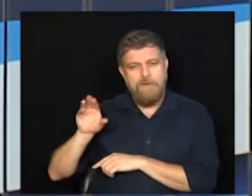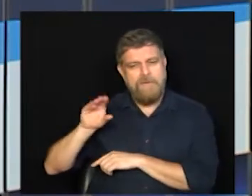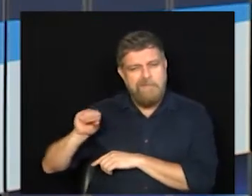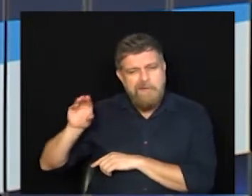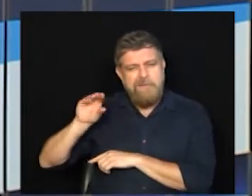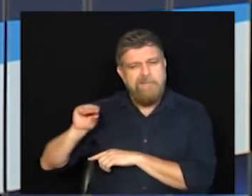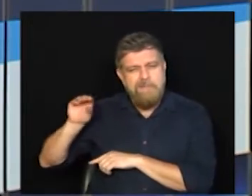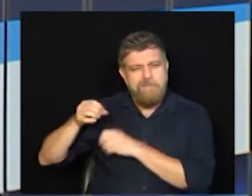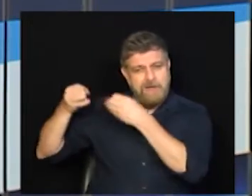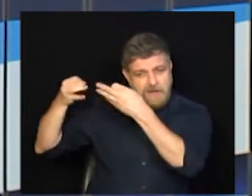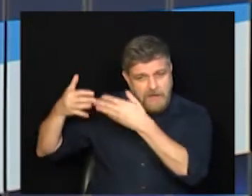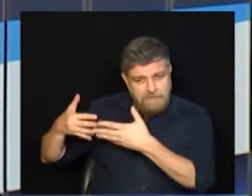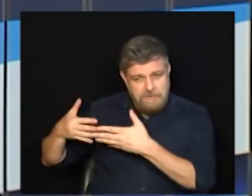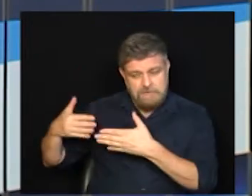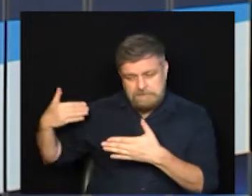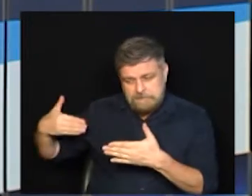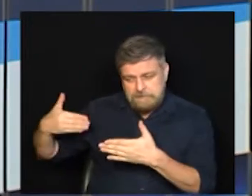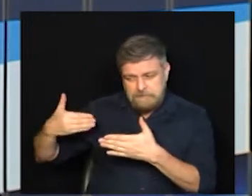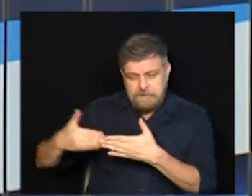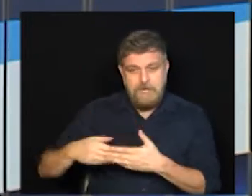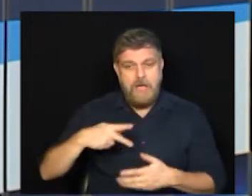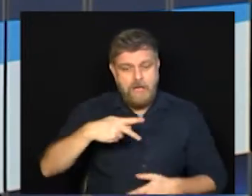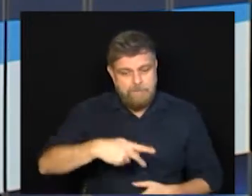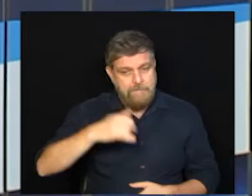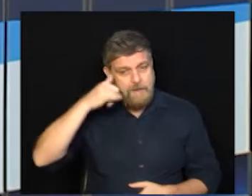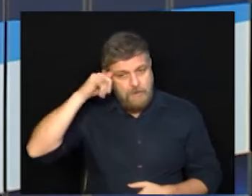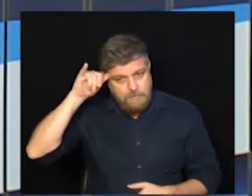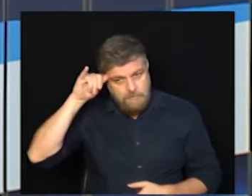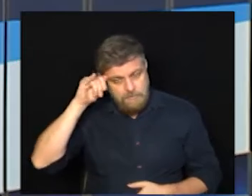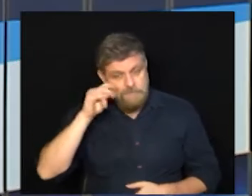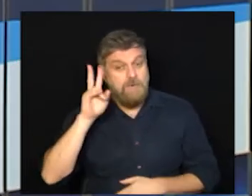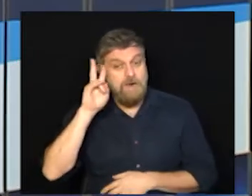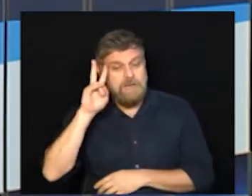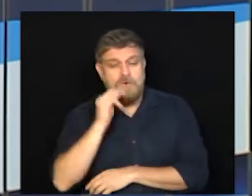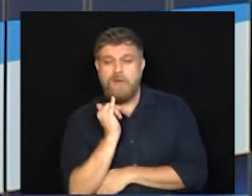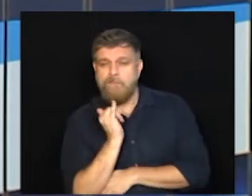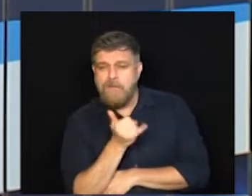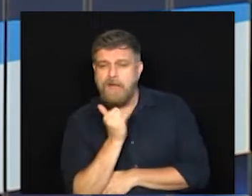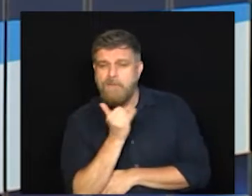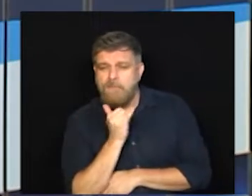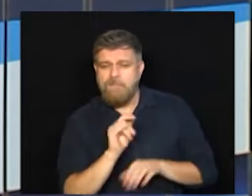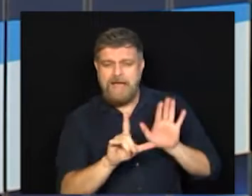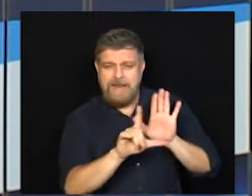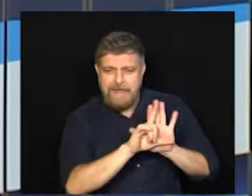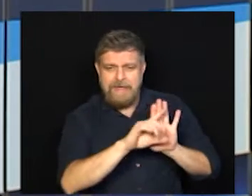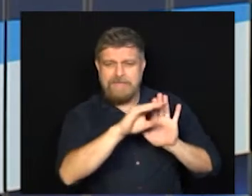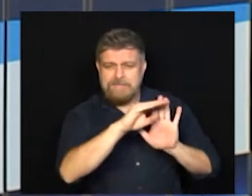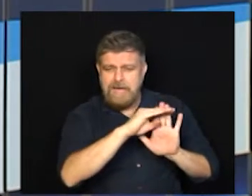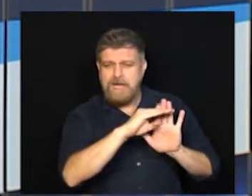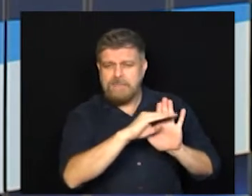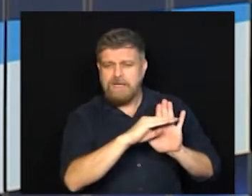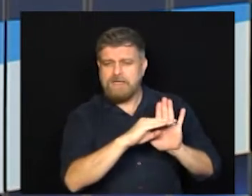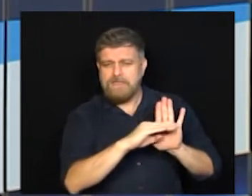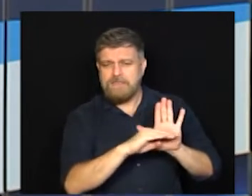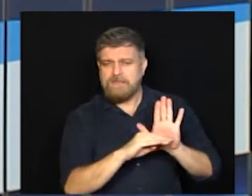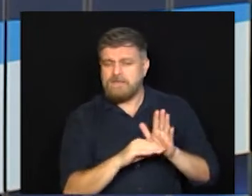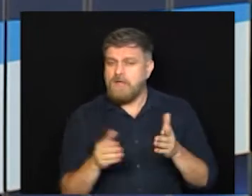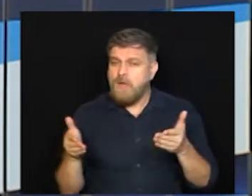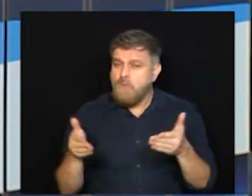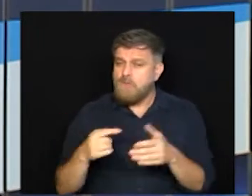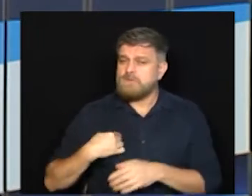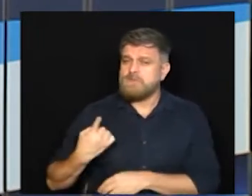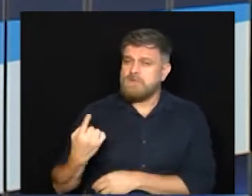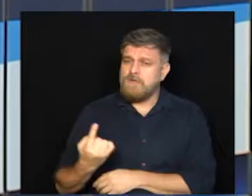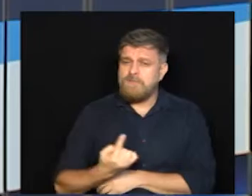da atuação agora, o vereador Paulo Búfalo citou aí algumas leis também. Hoje, para a gente